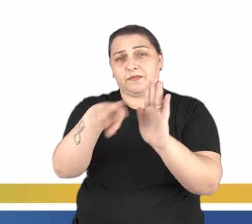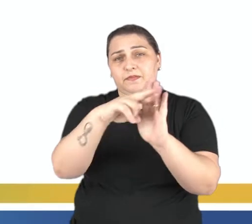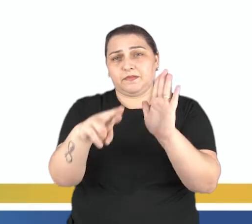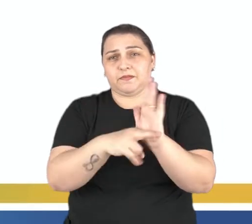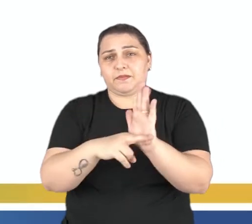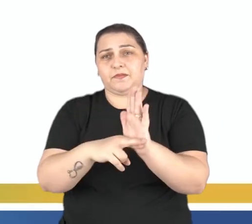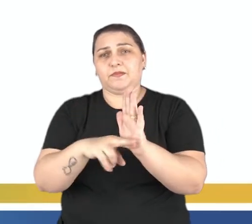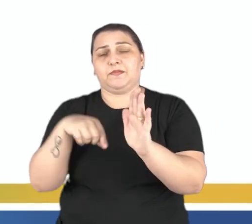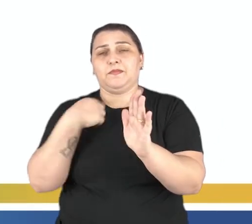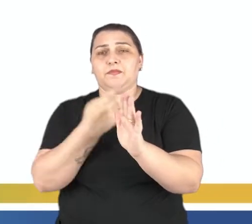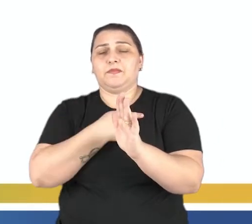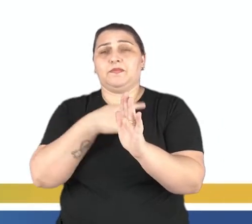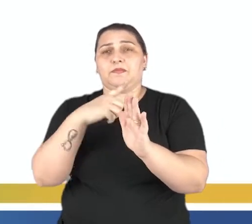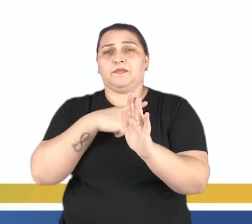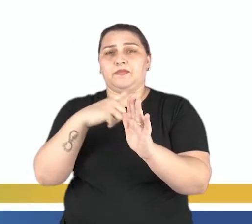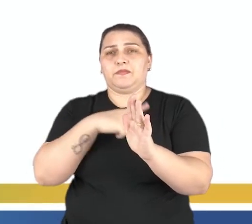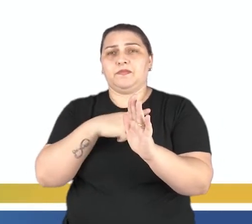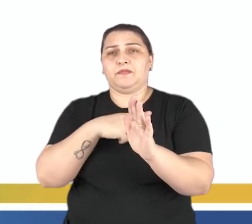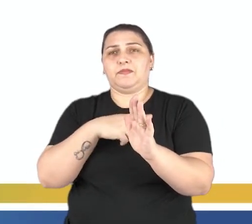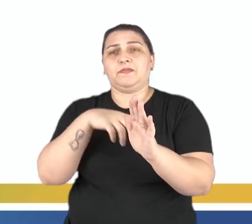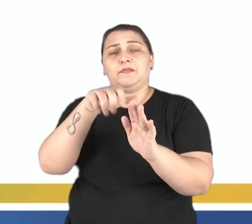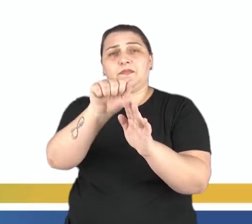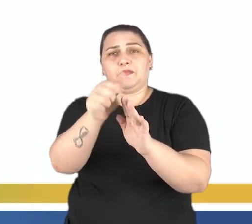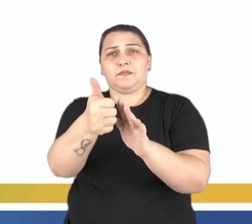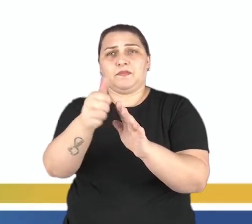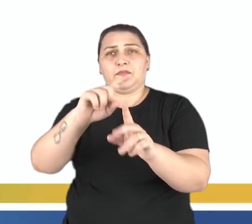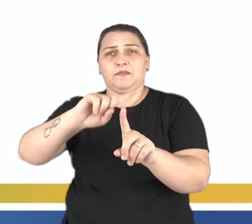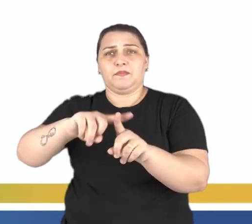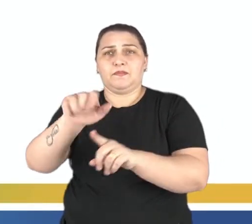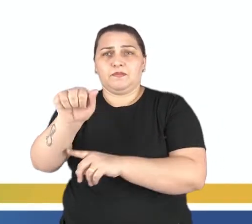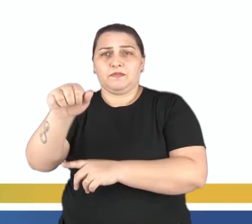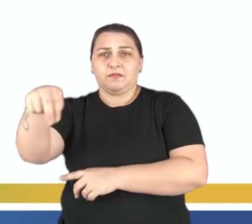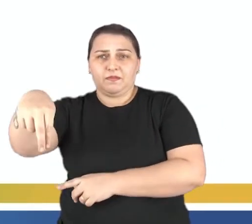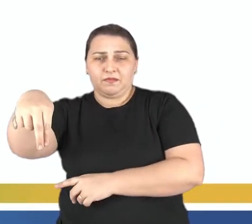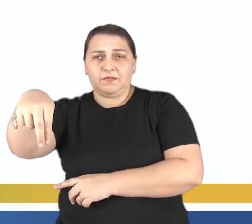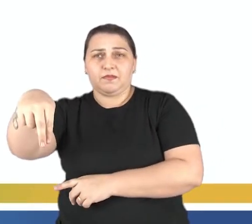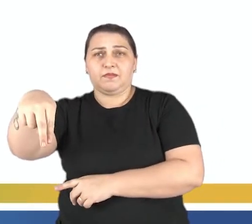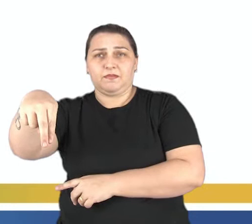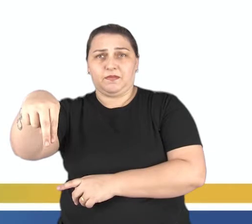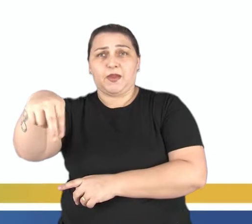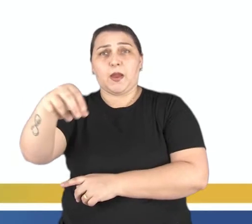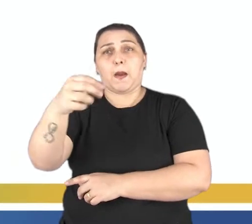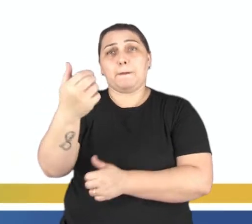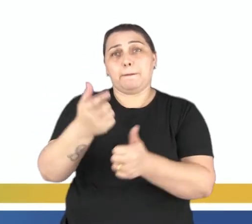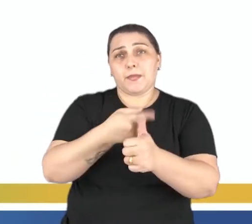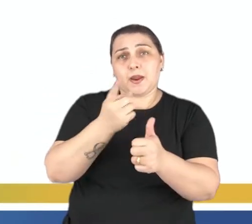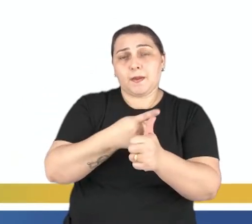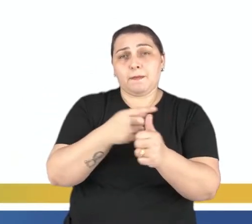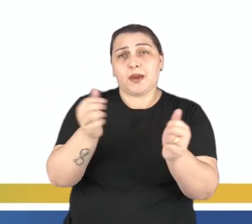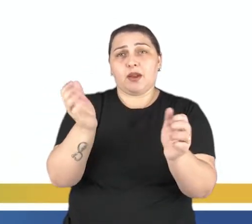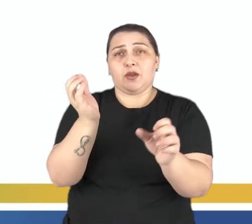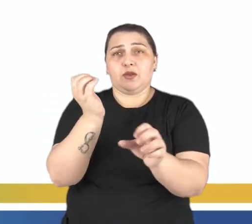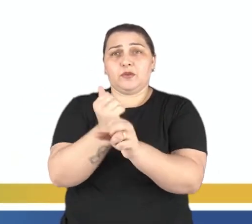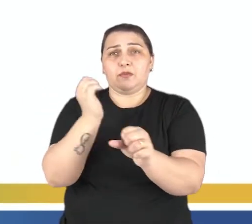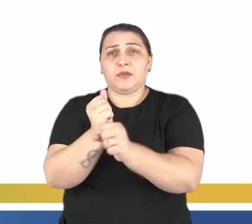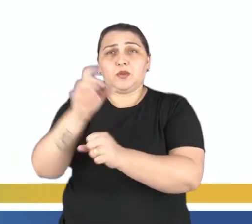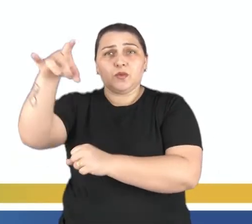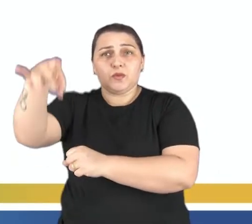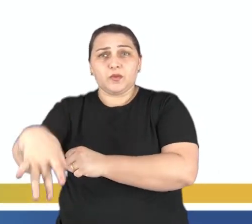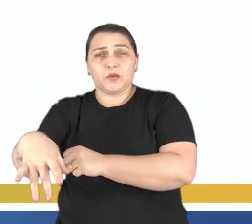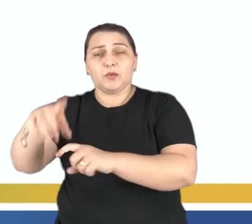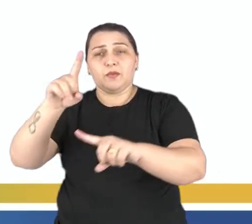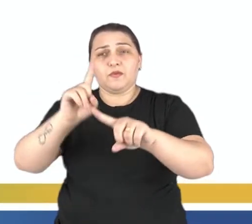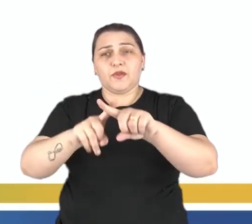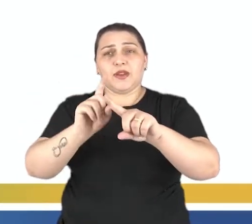soma, nós temos A1 mais AN, ou seja, o primeiro mais o último, vezes n,